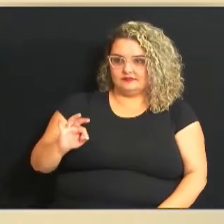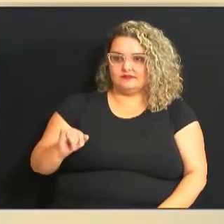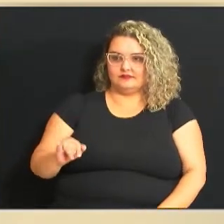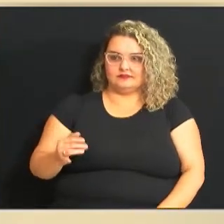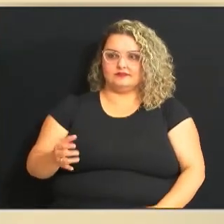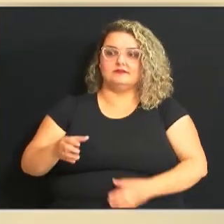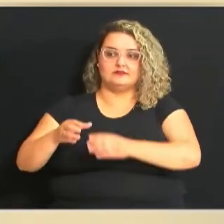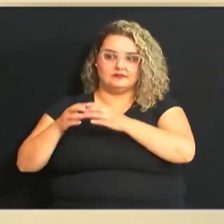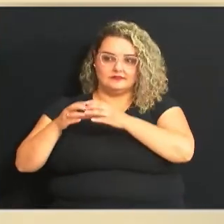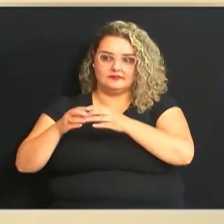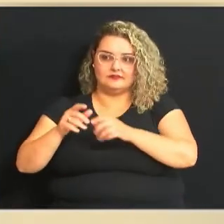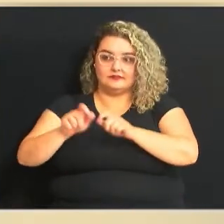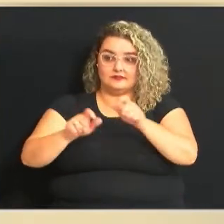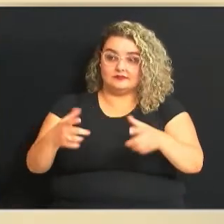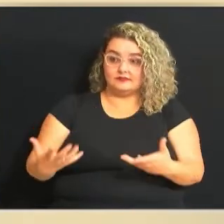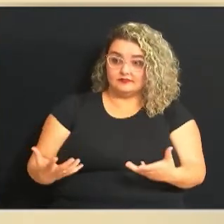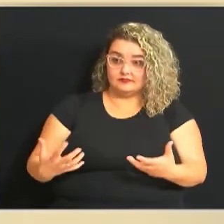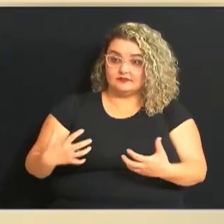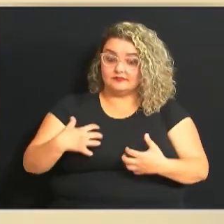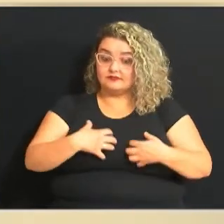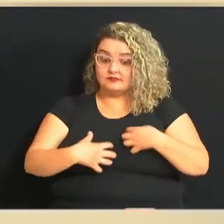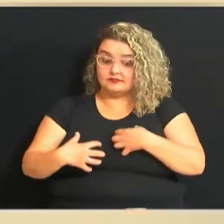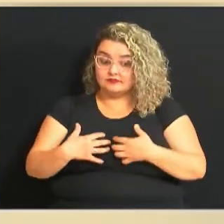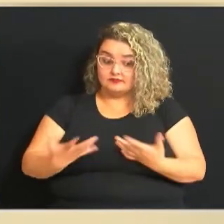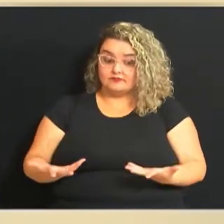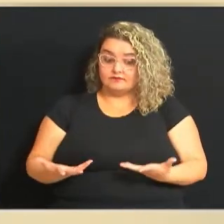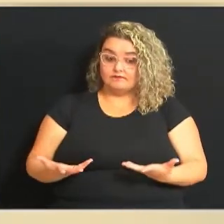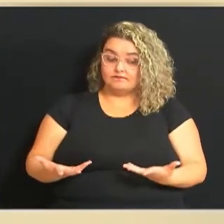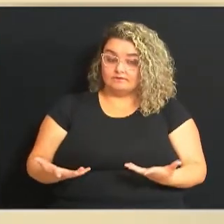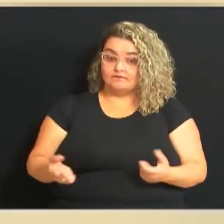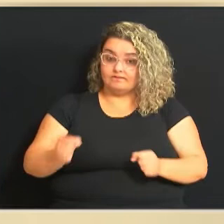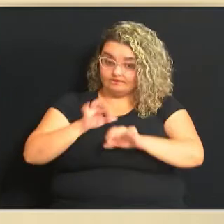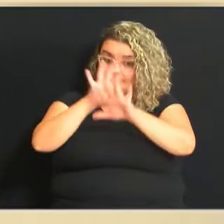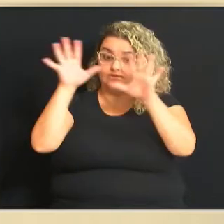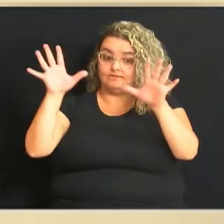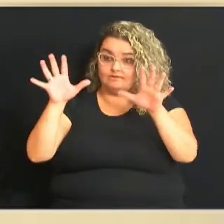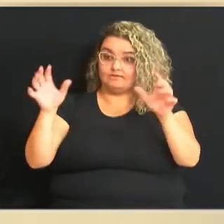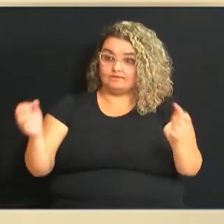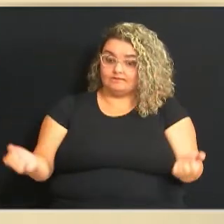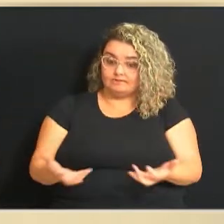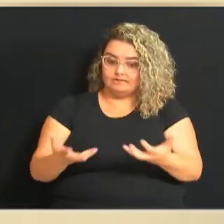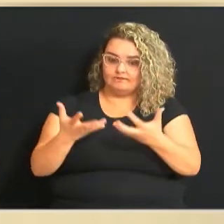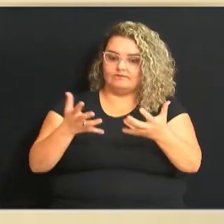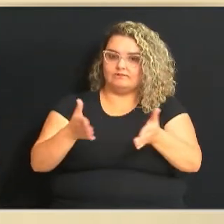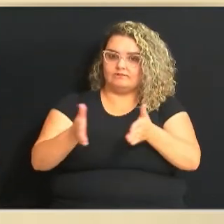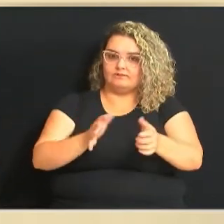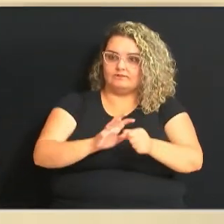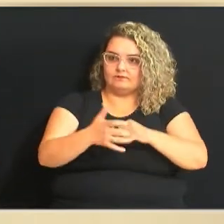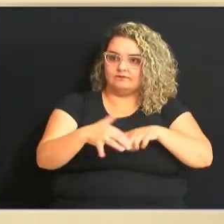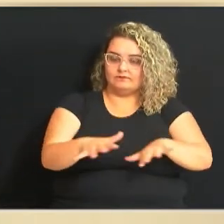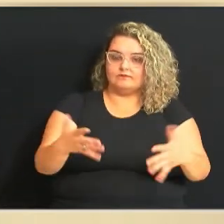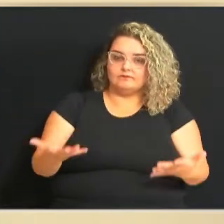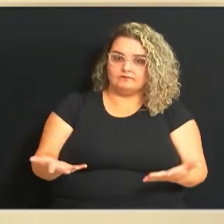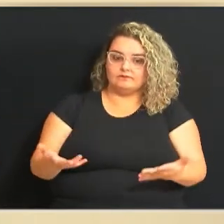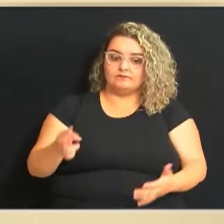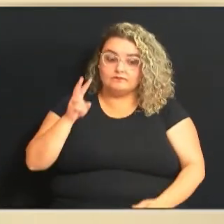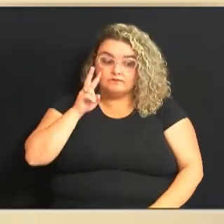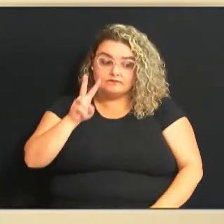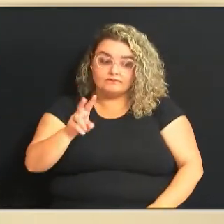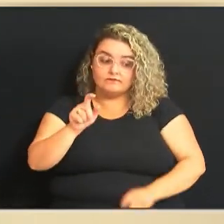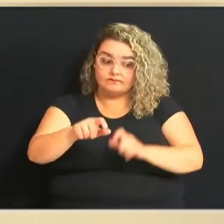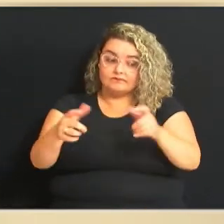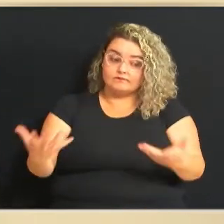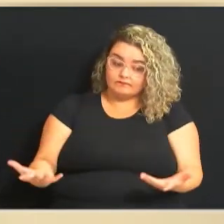em Infecções Sexualmente Transmissíveis de Campinas. As pessoas já sabem que eu trabalho bastante na parte